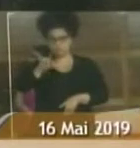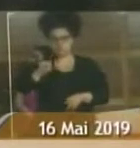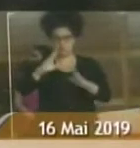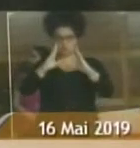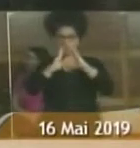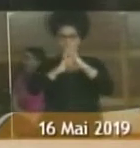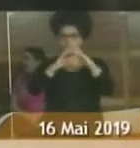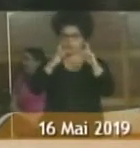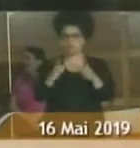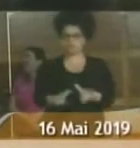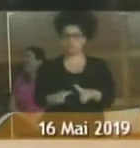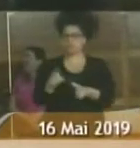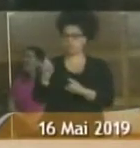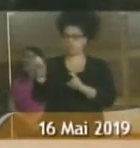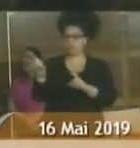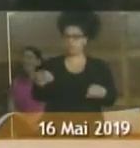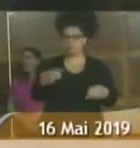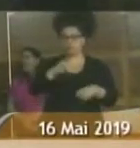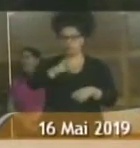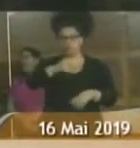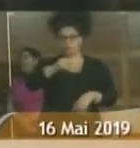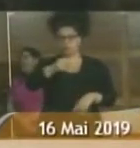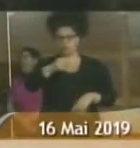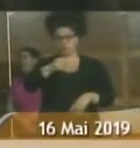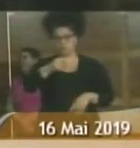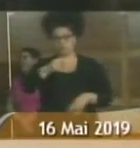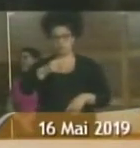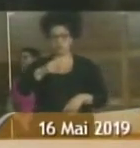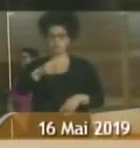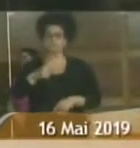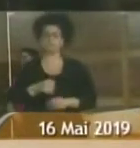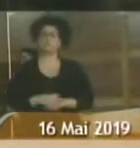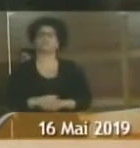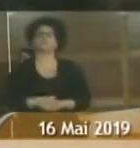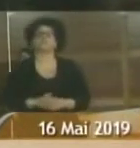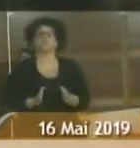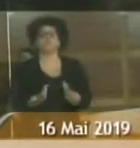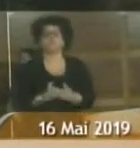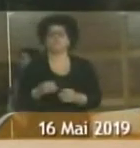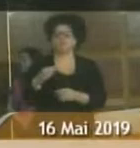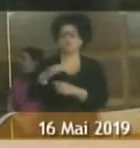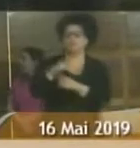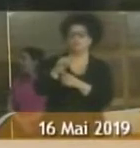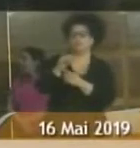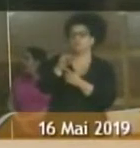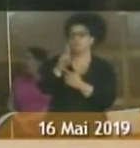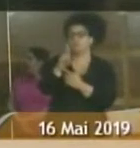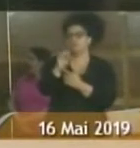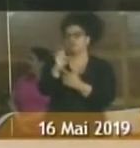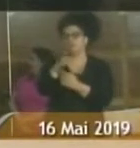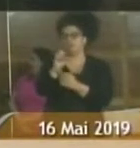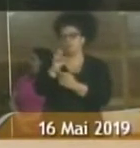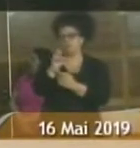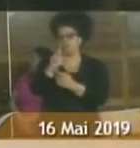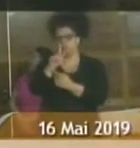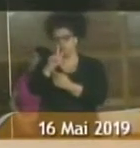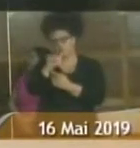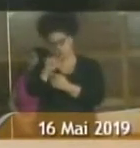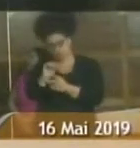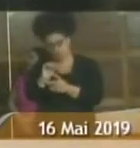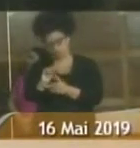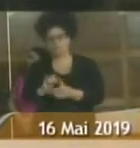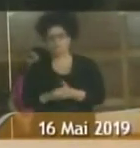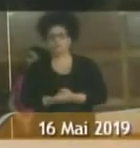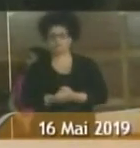refere-se ao imóvel situado na Fazenda Japuíba, segundo distrito de Angra dos Reis, requerido por Mauro Sérgio Guimarães Tristão e Silva Helena Marques